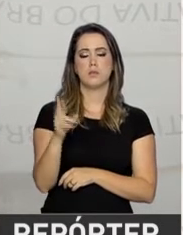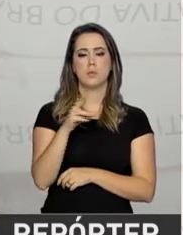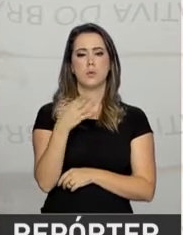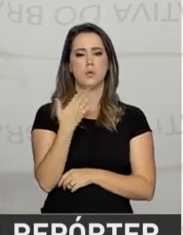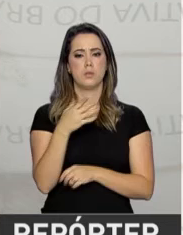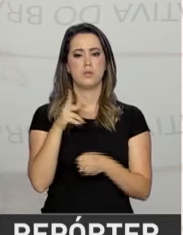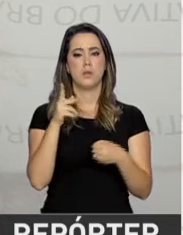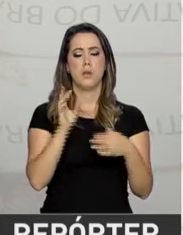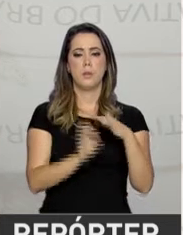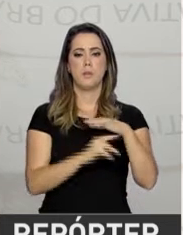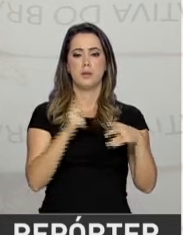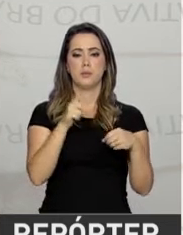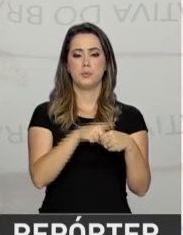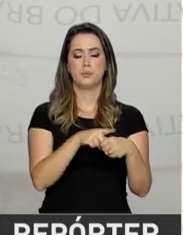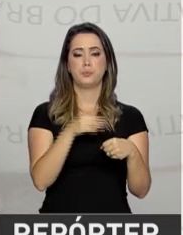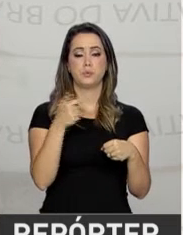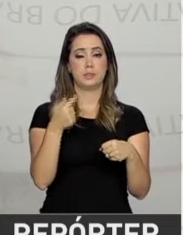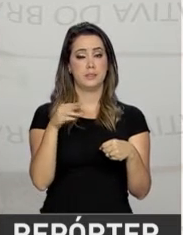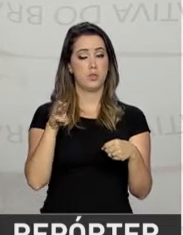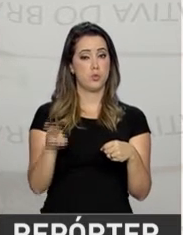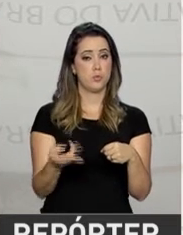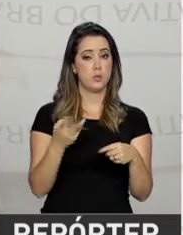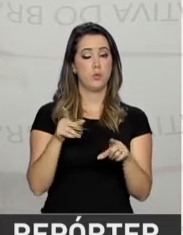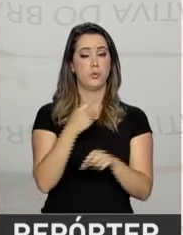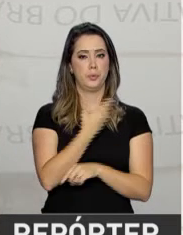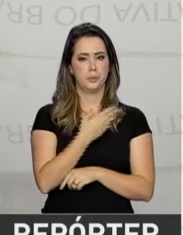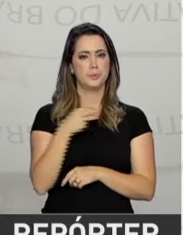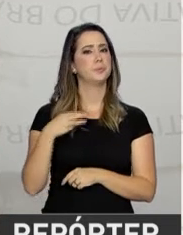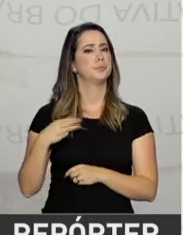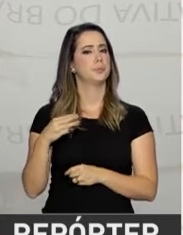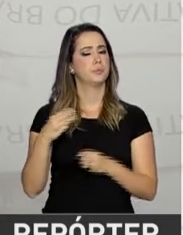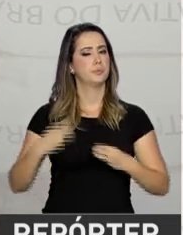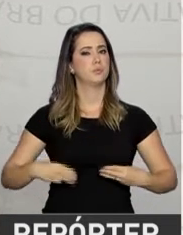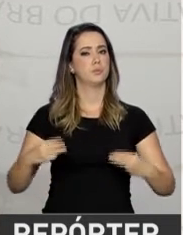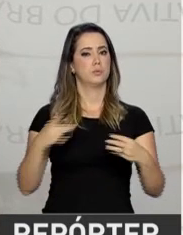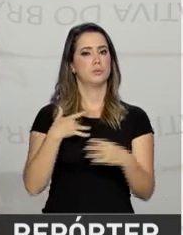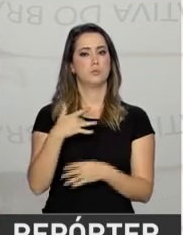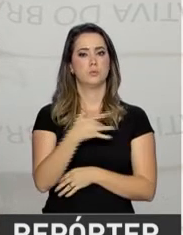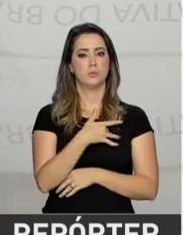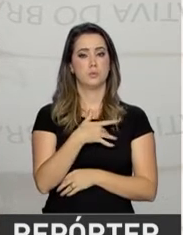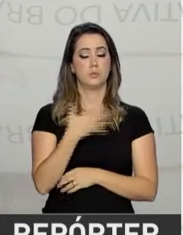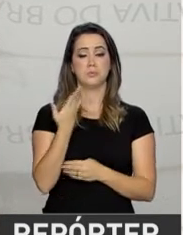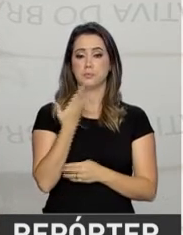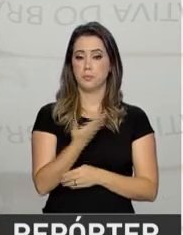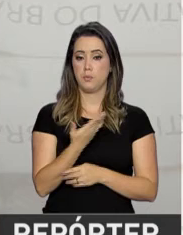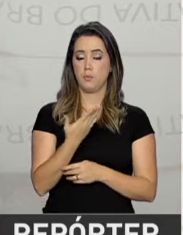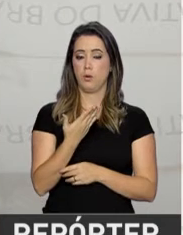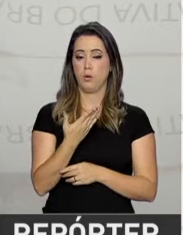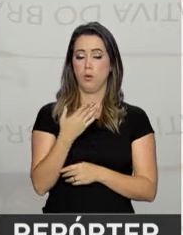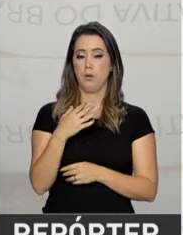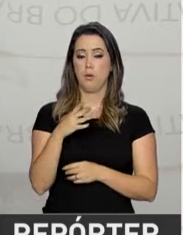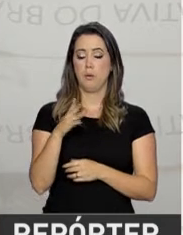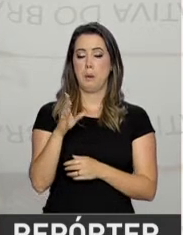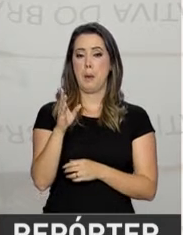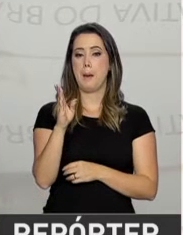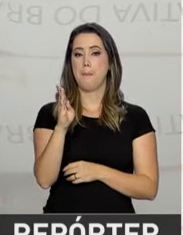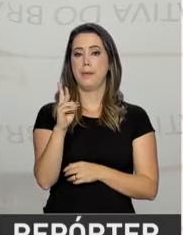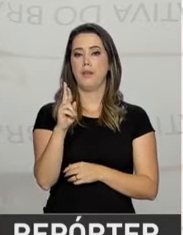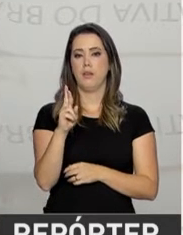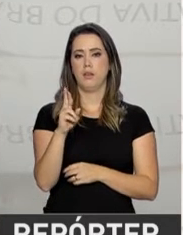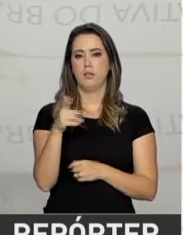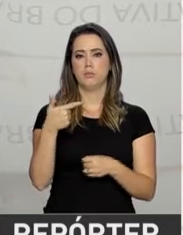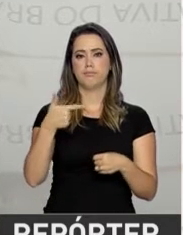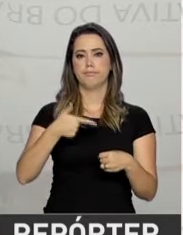milhões o ministério da saúde com praticamente 6 milhões br distribuidora com valor superior a três